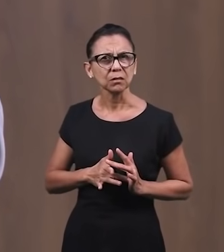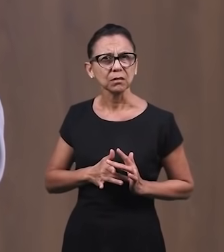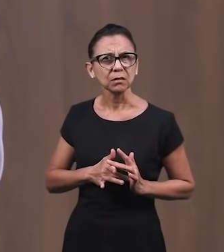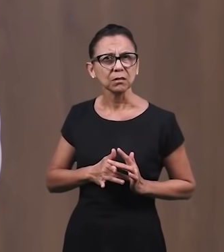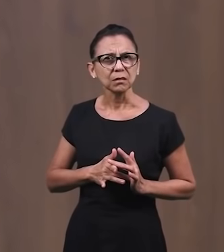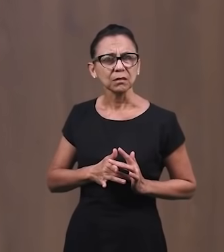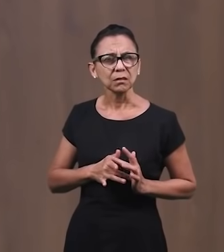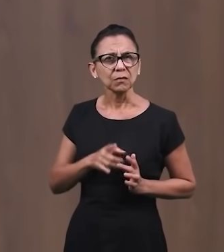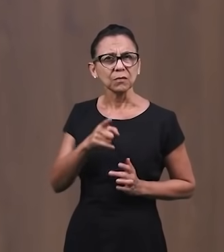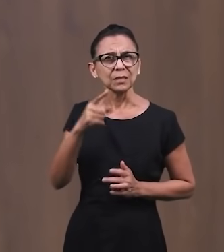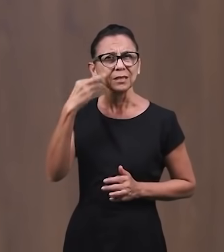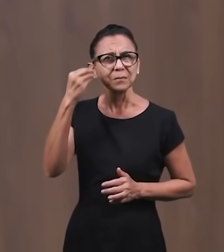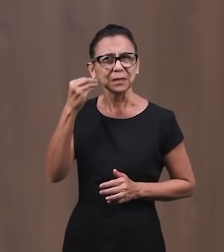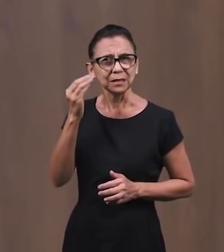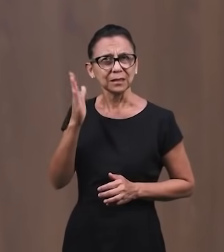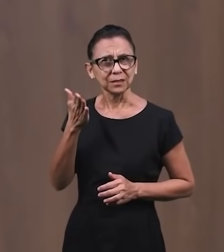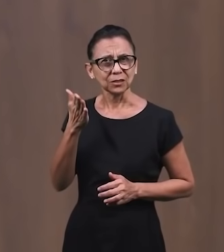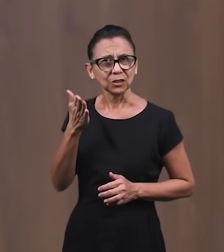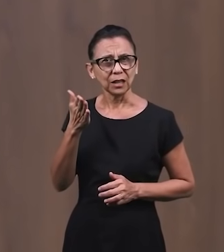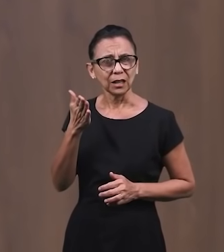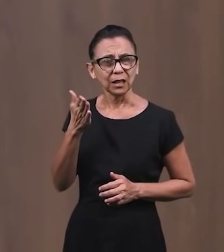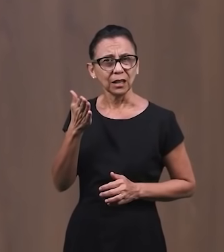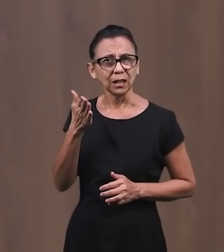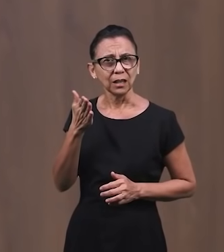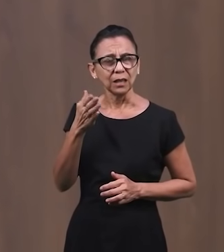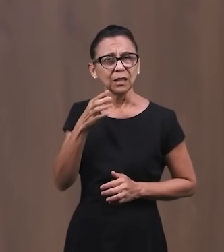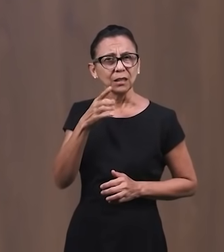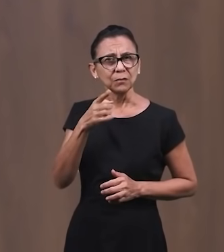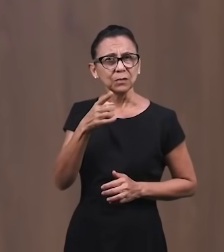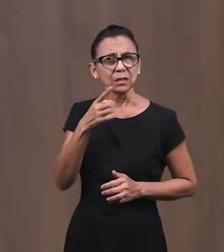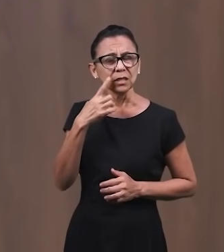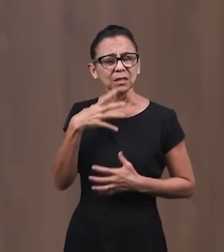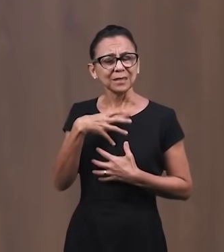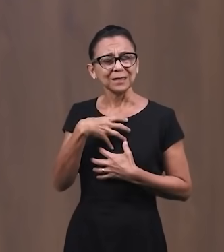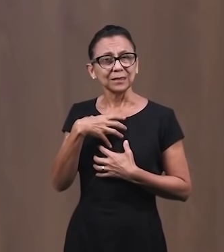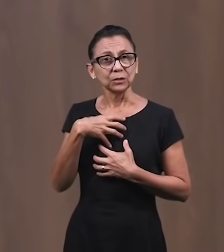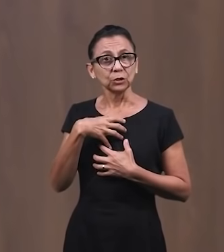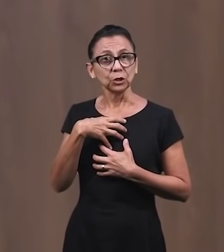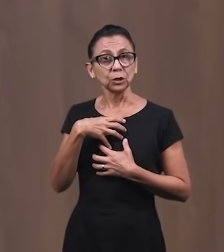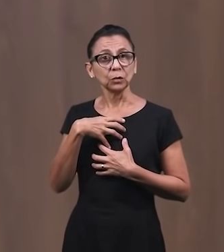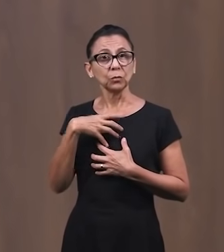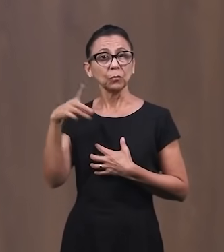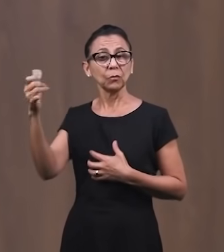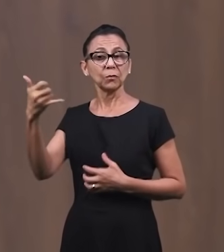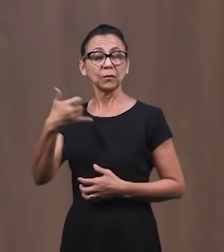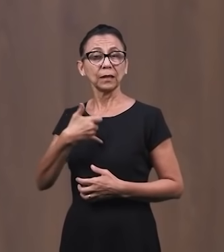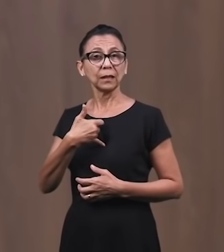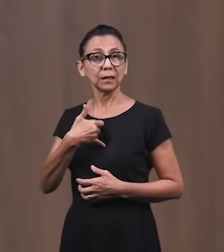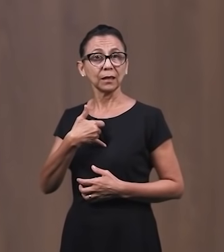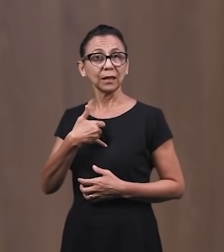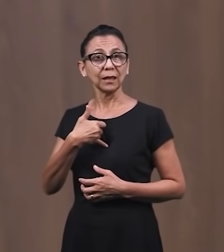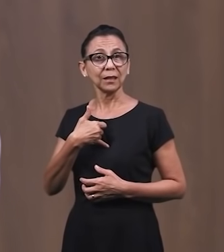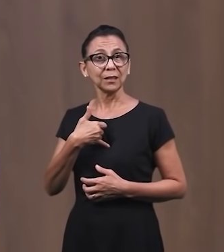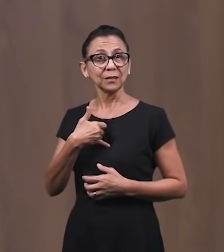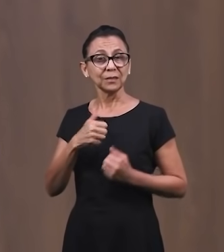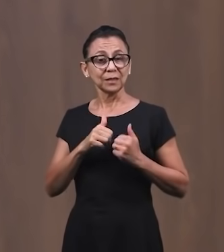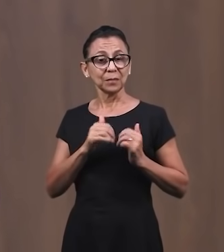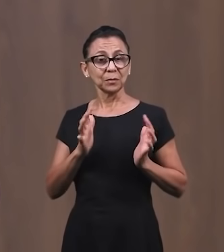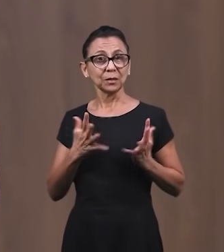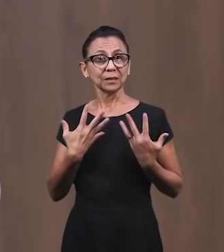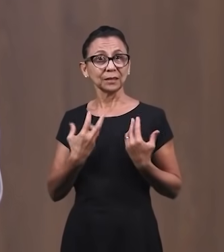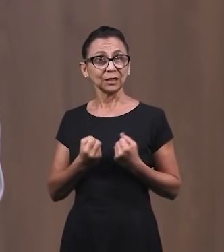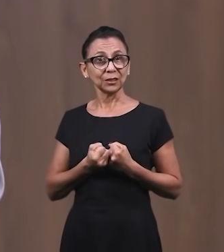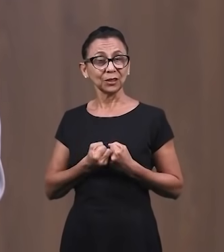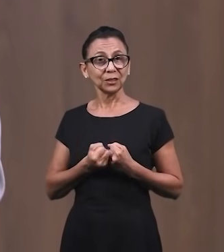Você já esteve com ele uma experiência? Você já ouviu a sua voz? Você já o recebeu em